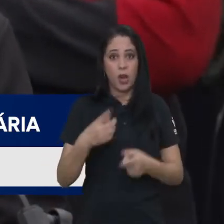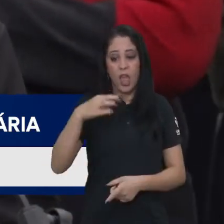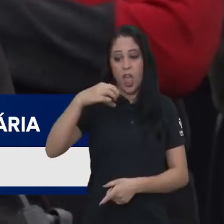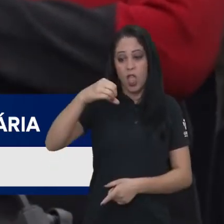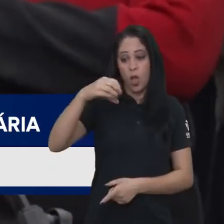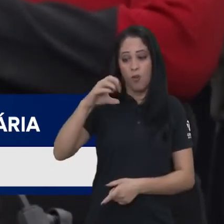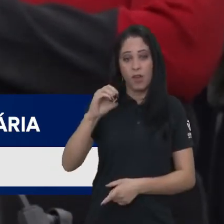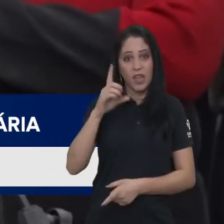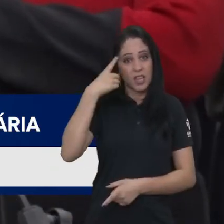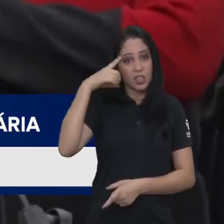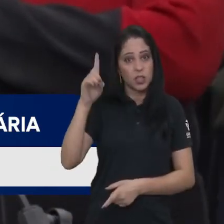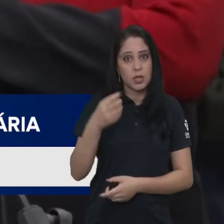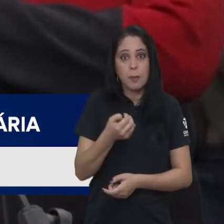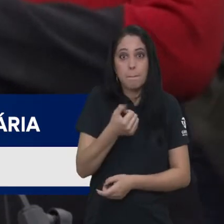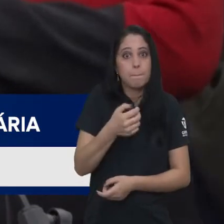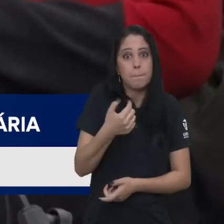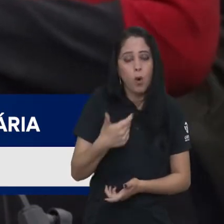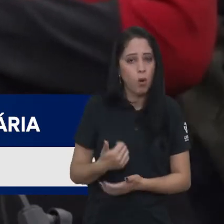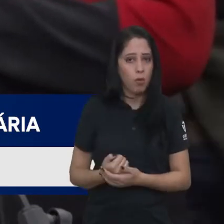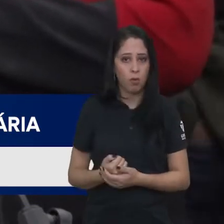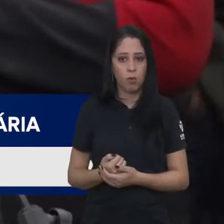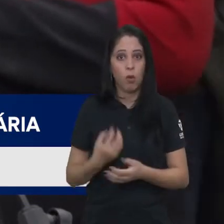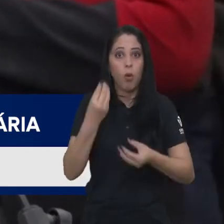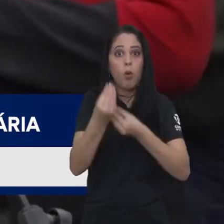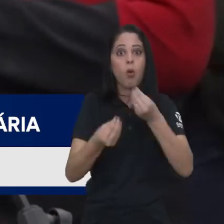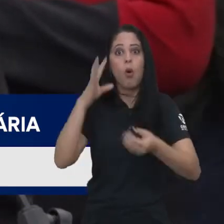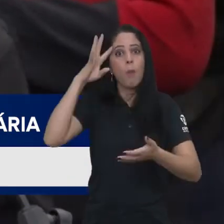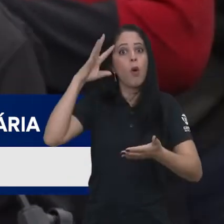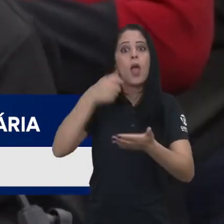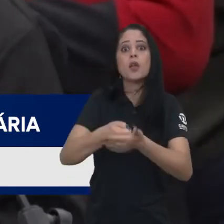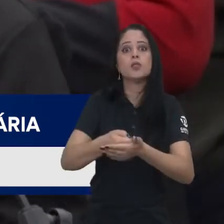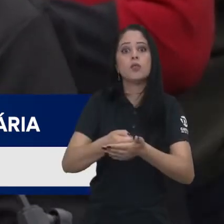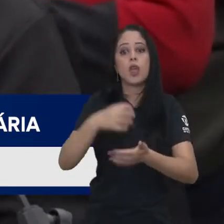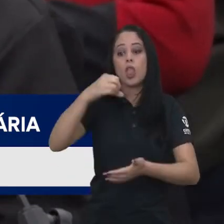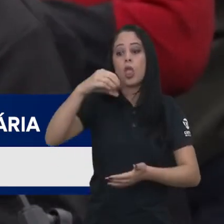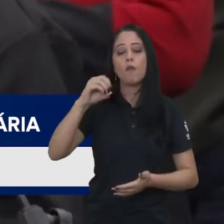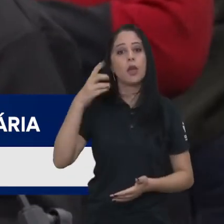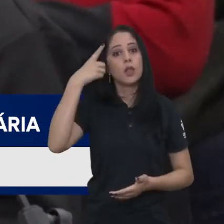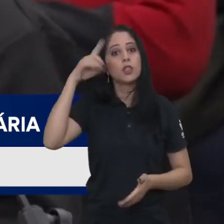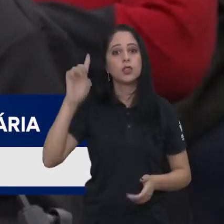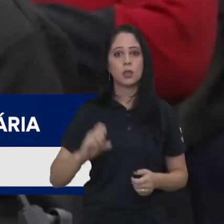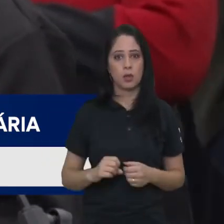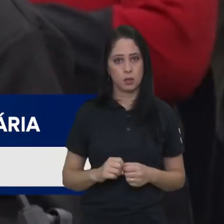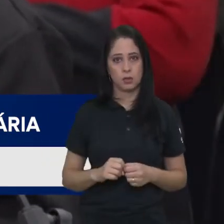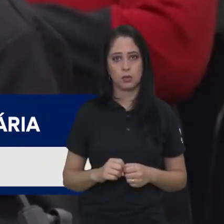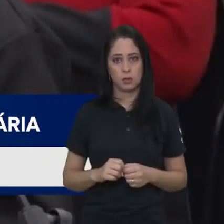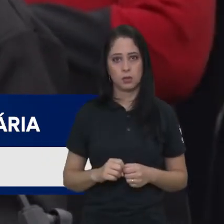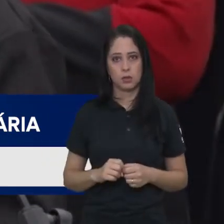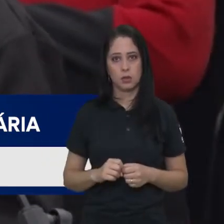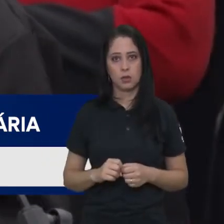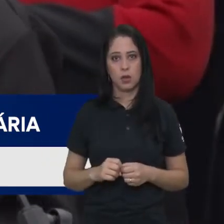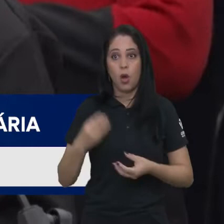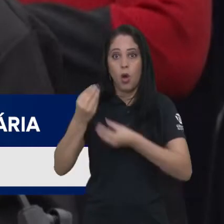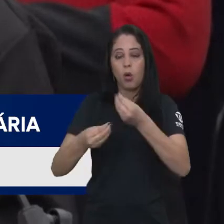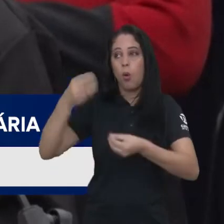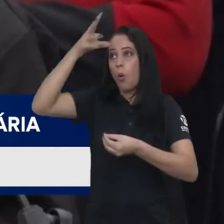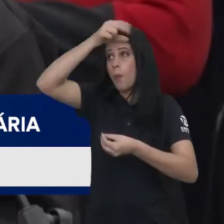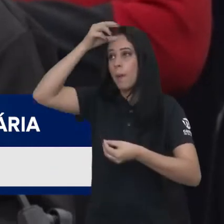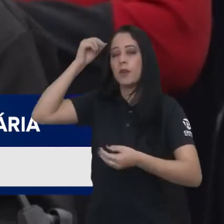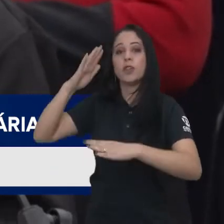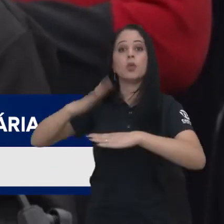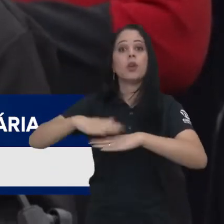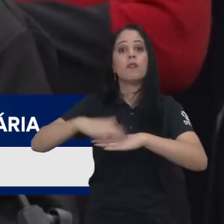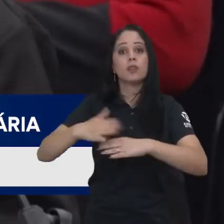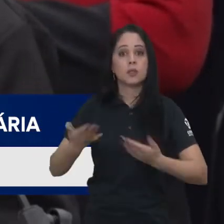morador, eu falo como liderança. Não temos solução com que o executivo faça alguma coisa aí,